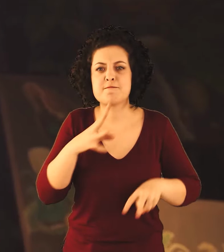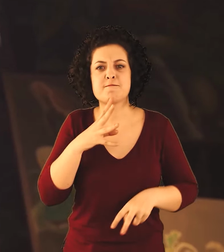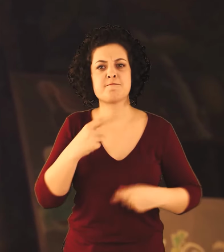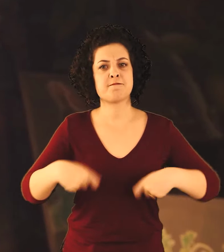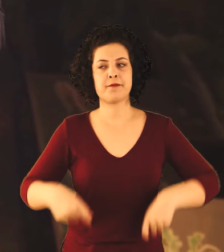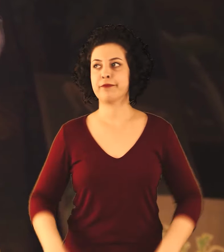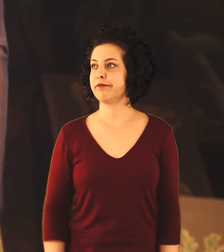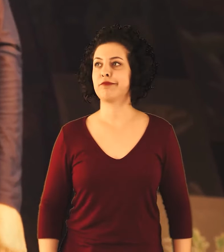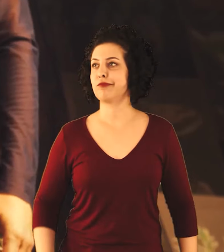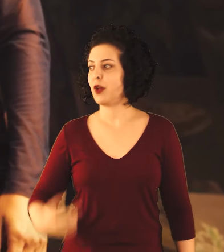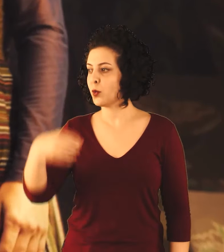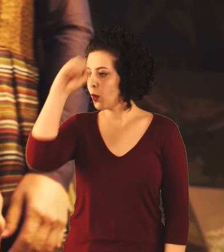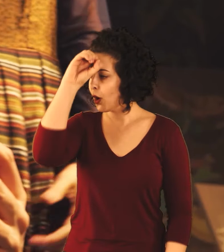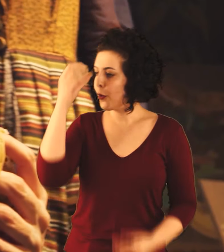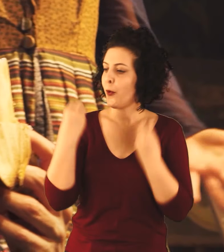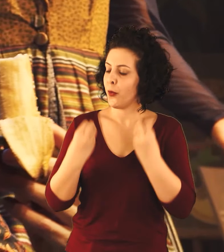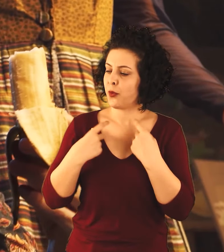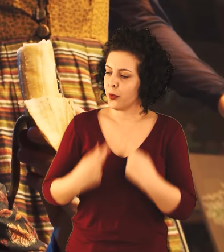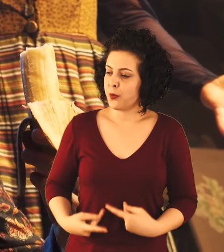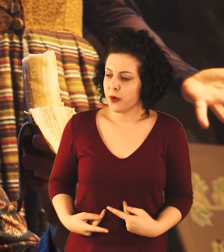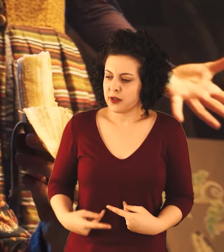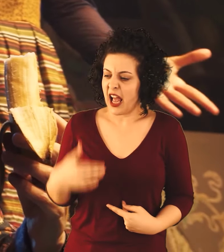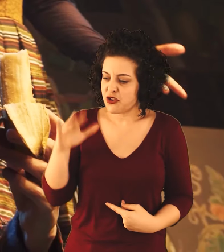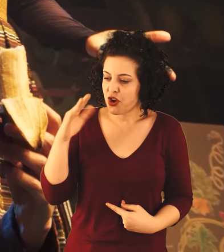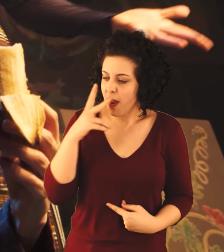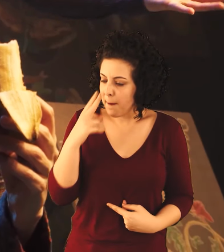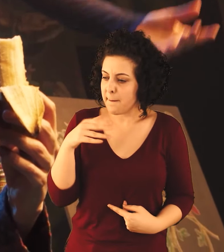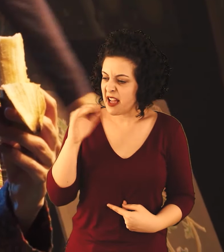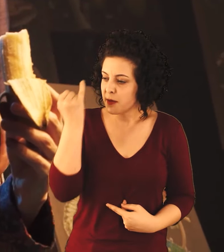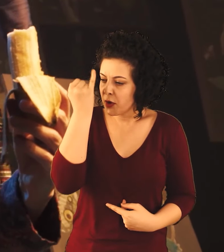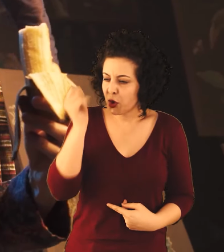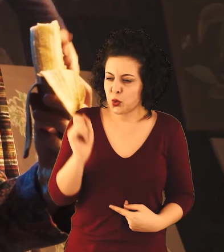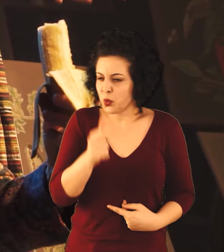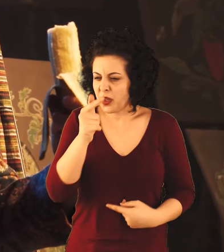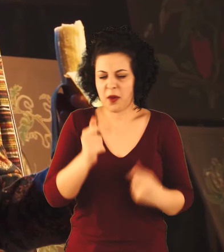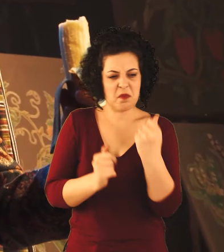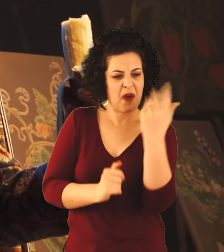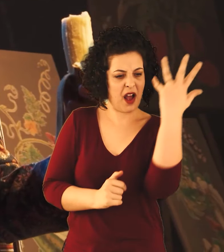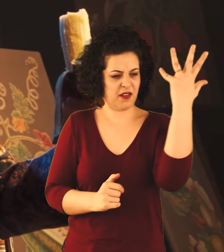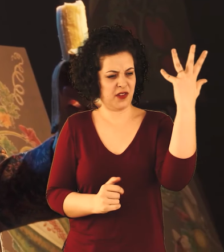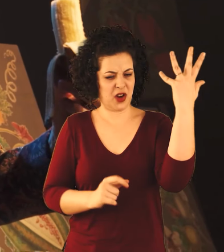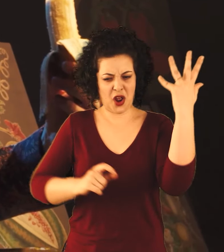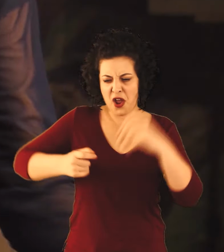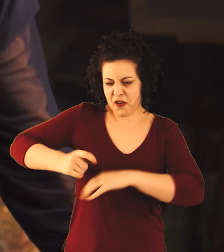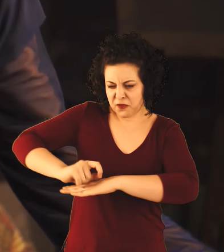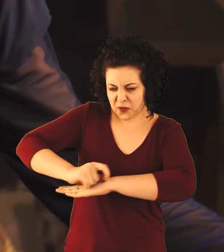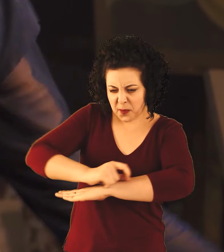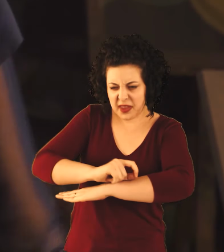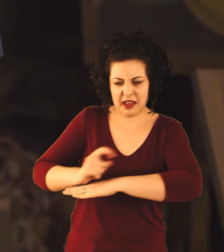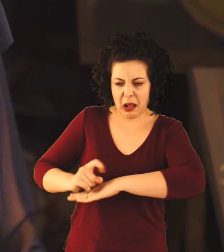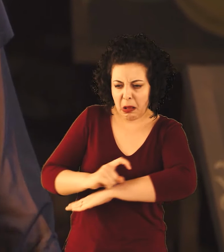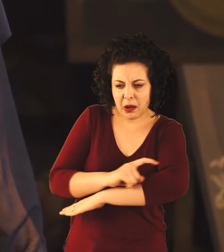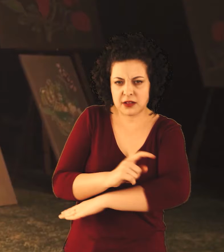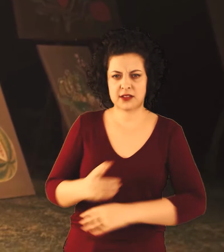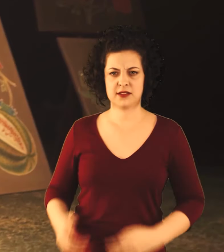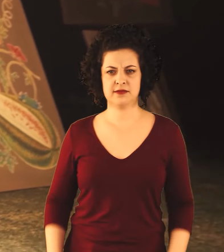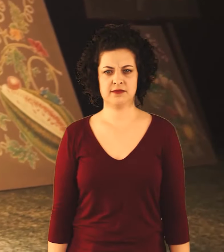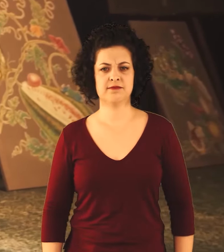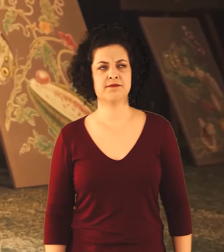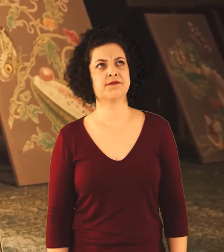Eu não consigo entender como é que o ser humano pode se achar mais importante do que uma árvore ou uma formiga ou uma lagarta.